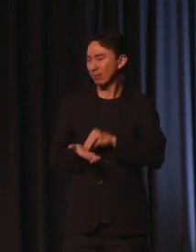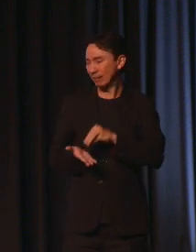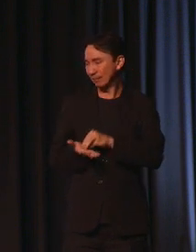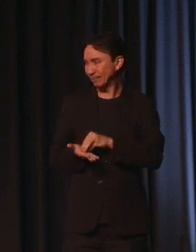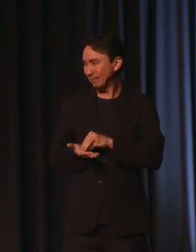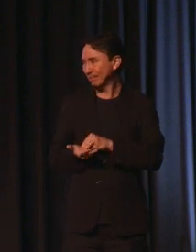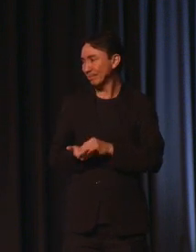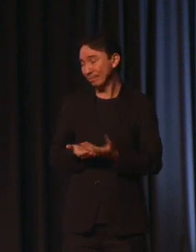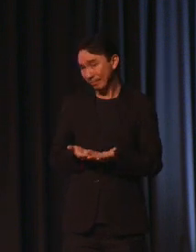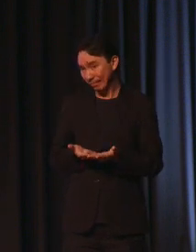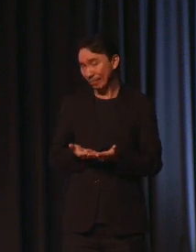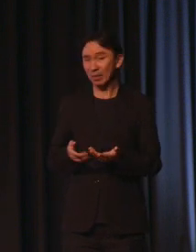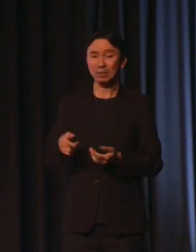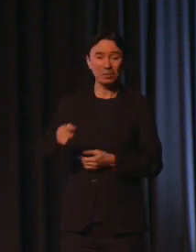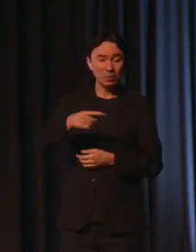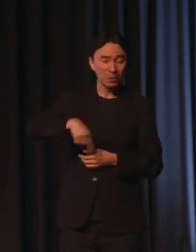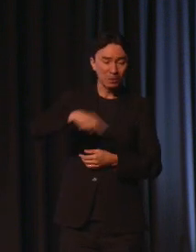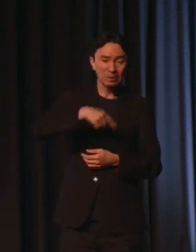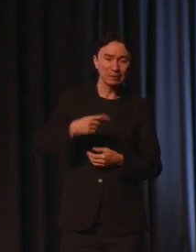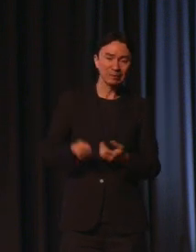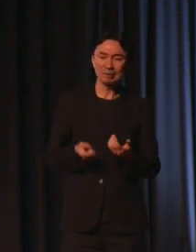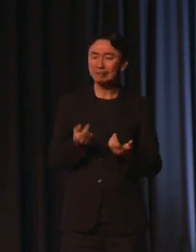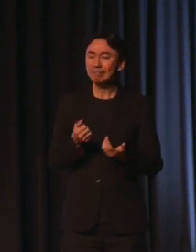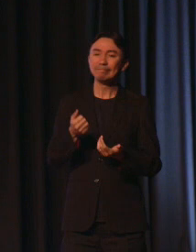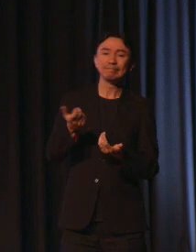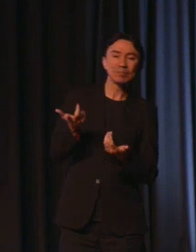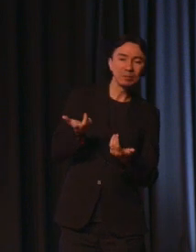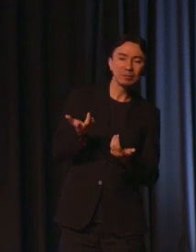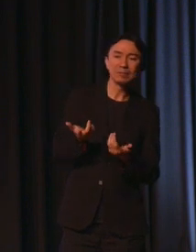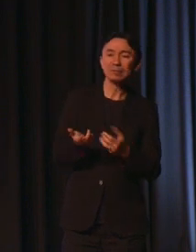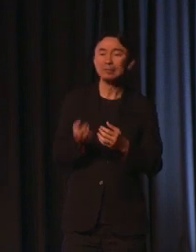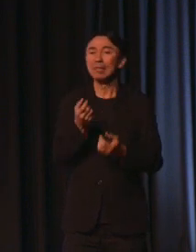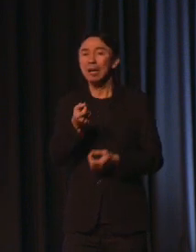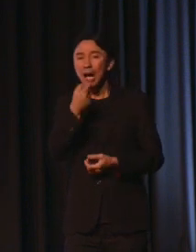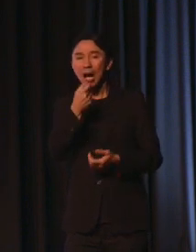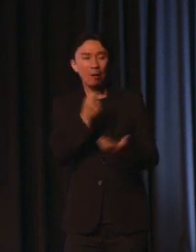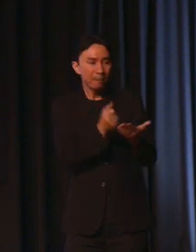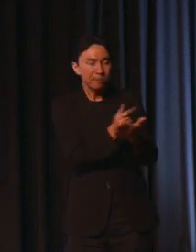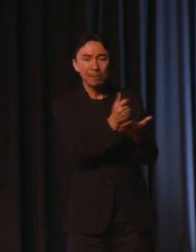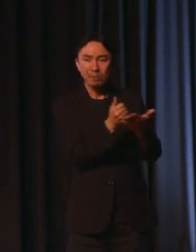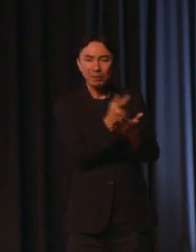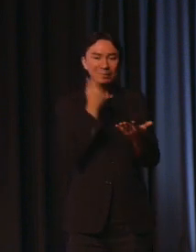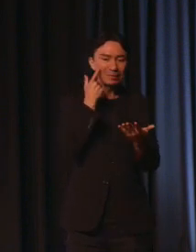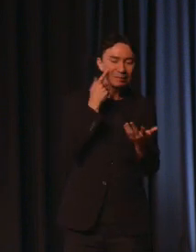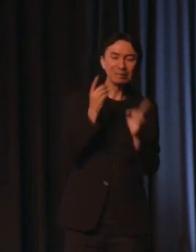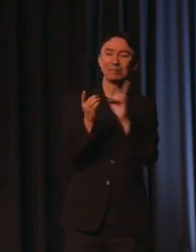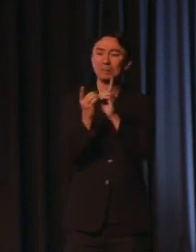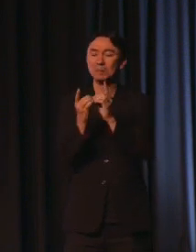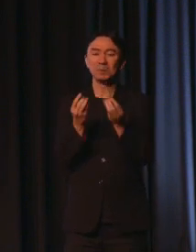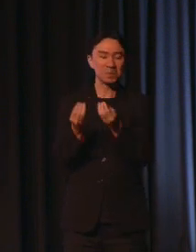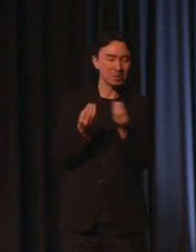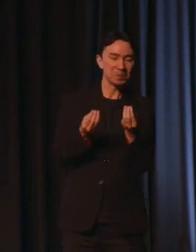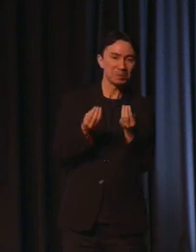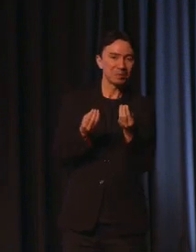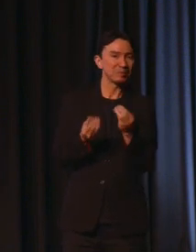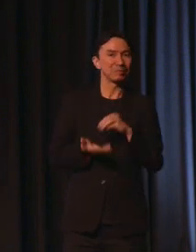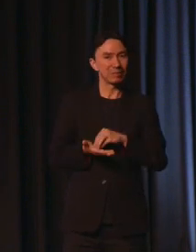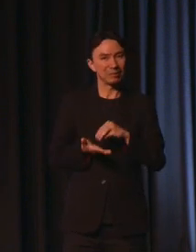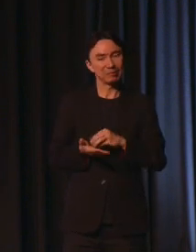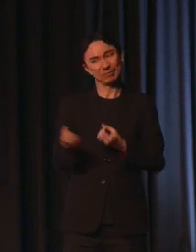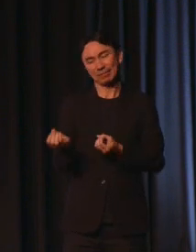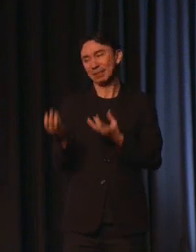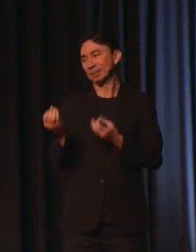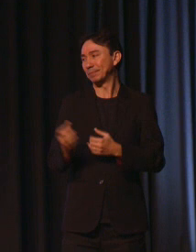gente precisava atender, né, no que diz respeito às aquisições desses medicamentos, tá? O